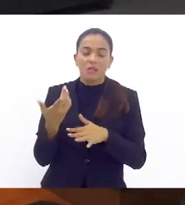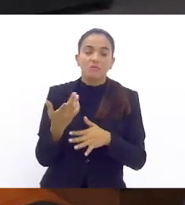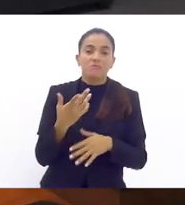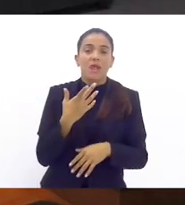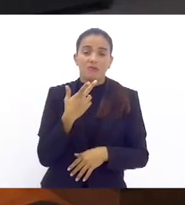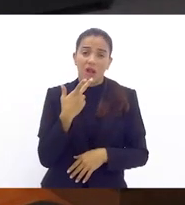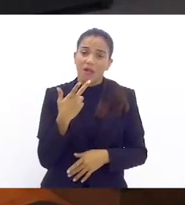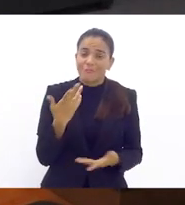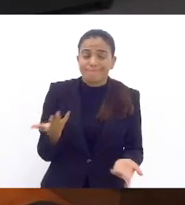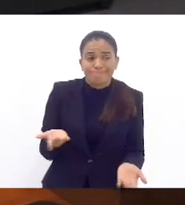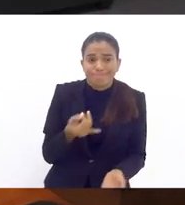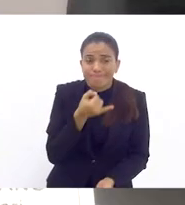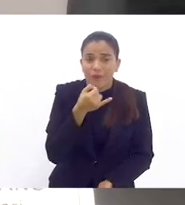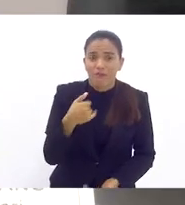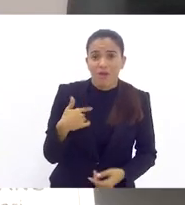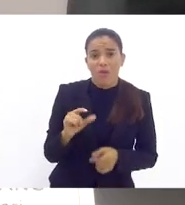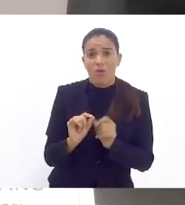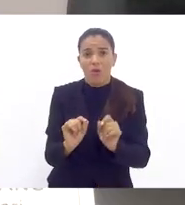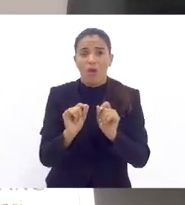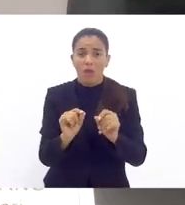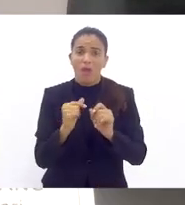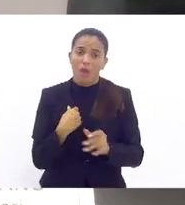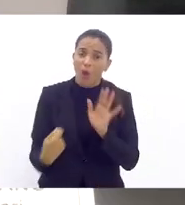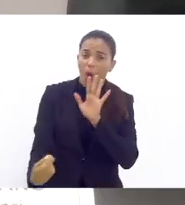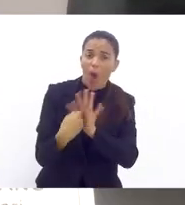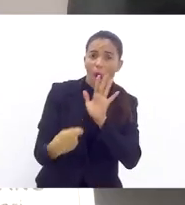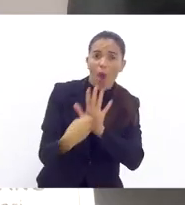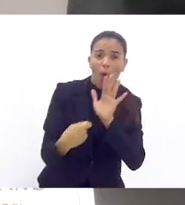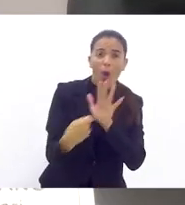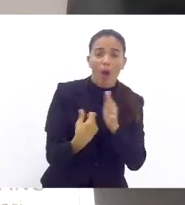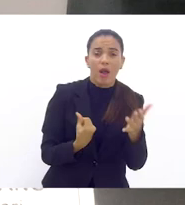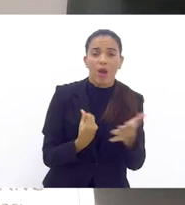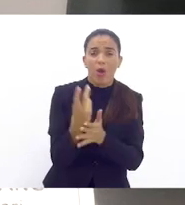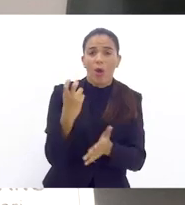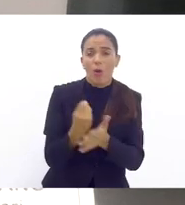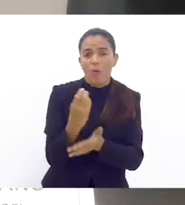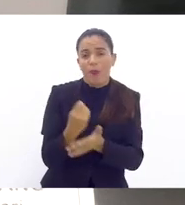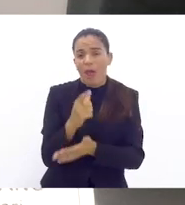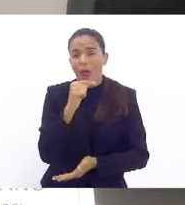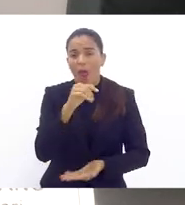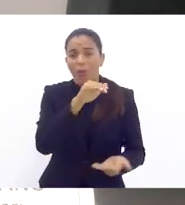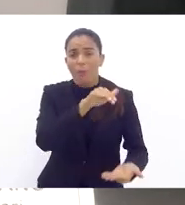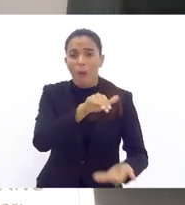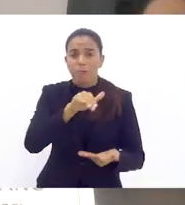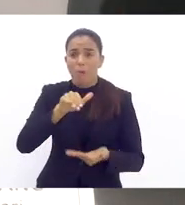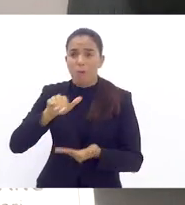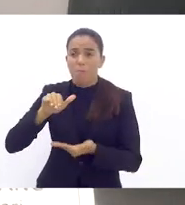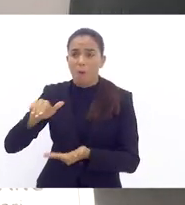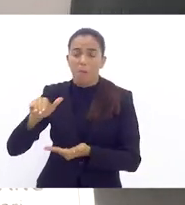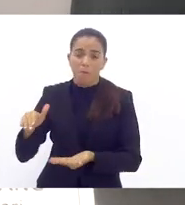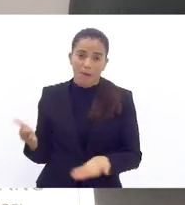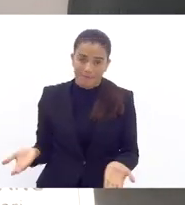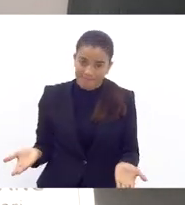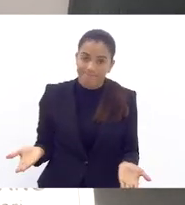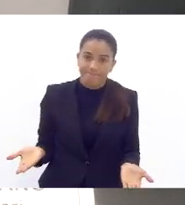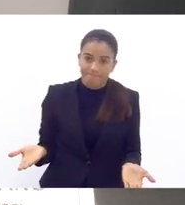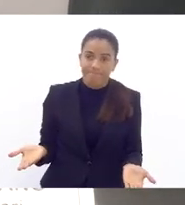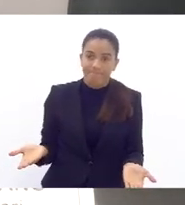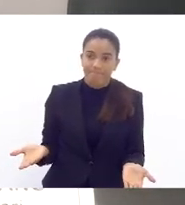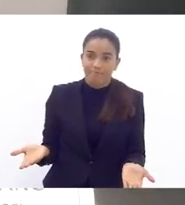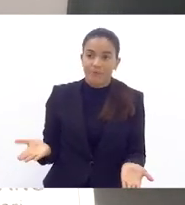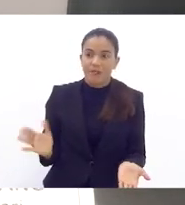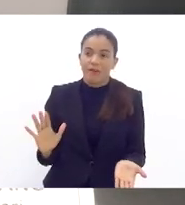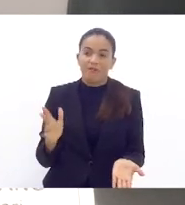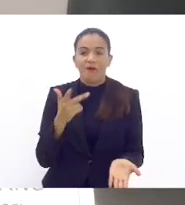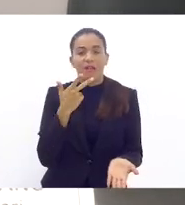eles alegavam que eles eram obrigados a comprar do carro que vendia ali e tal, que eles compravam daquela forma ali. Né? Já